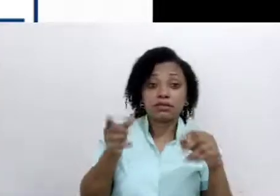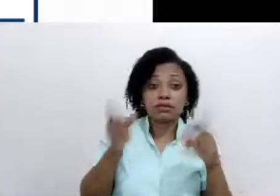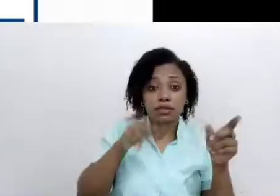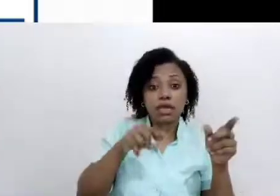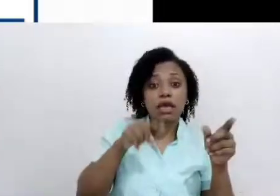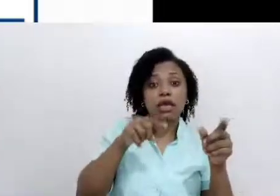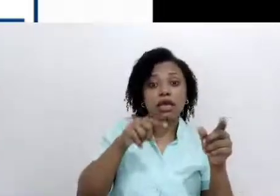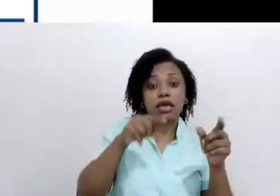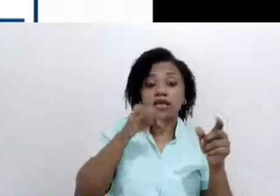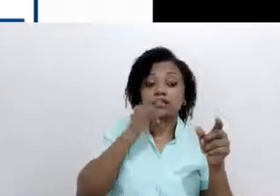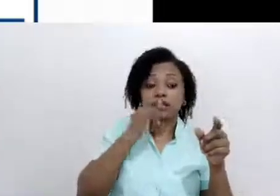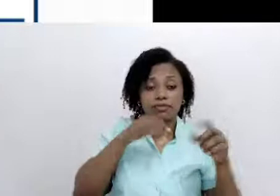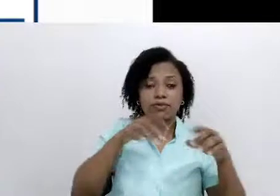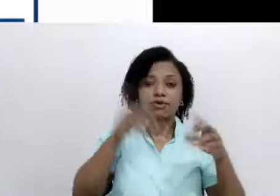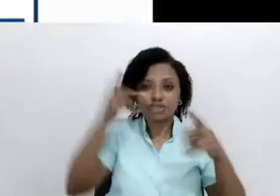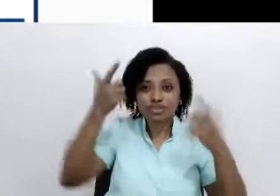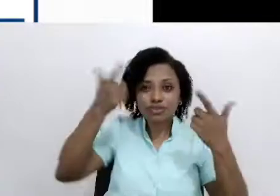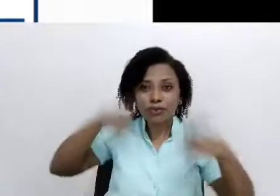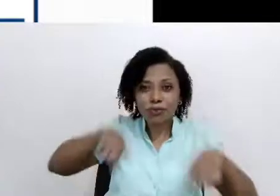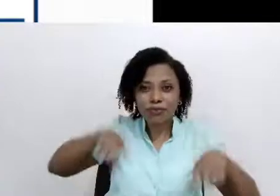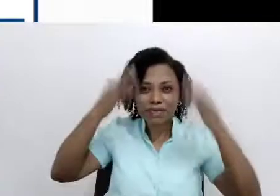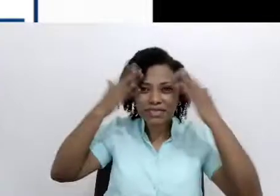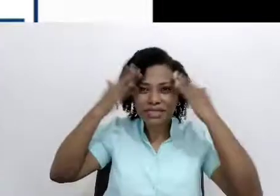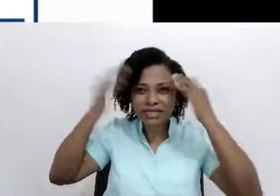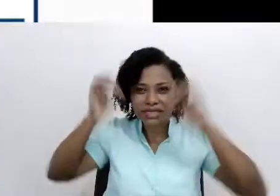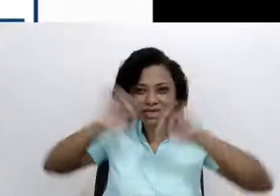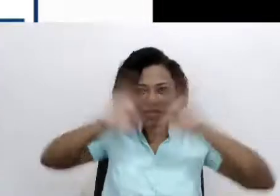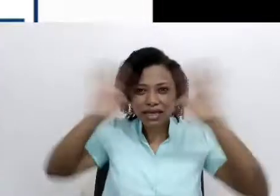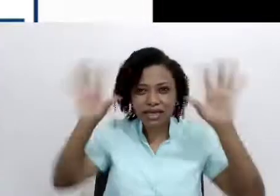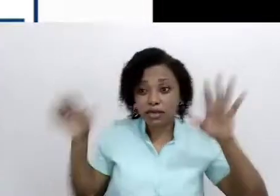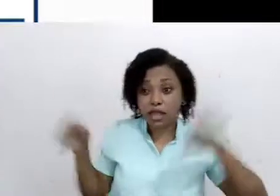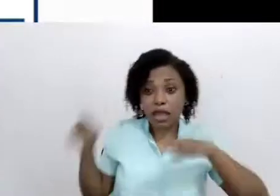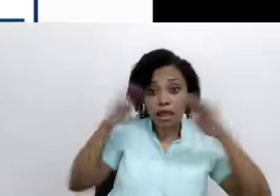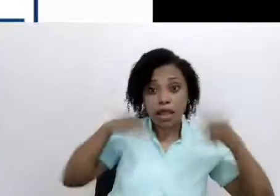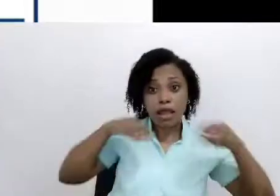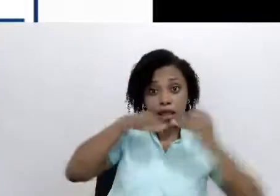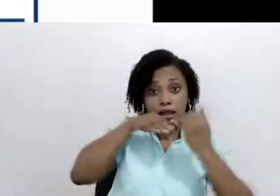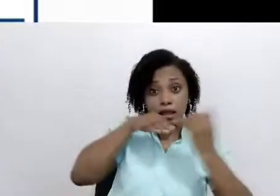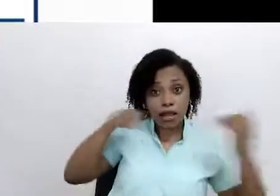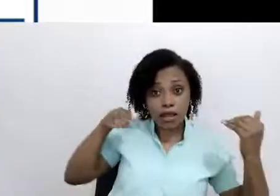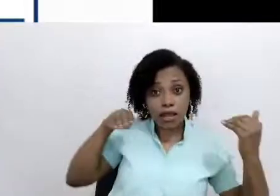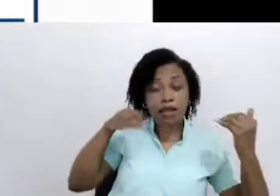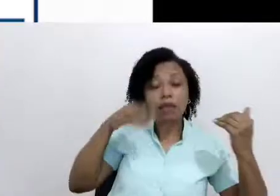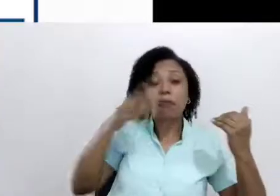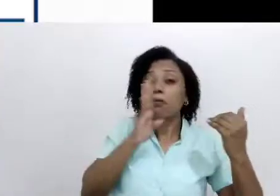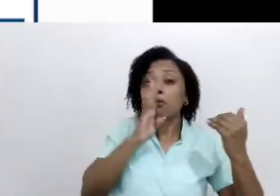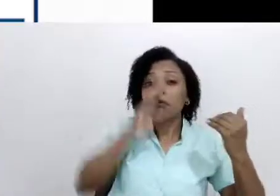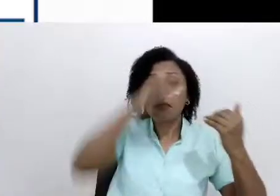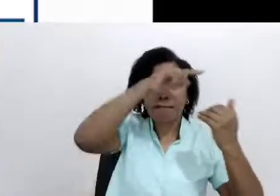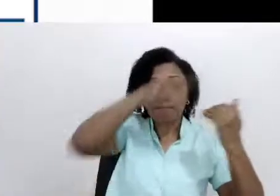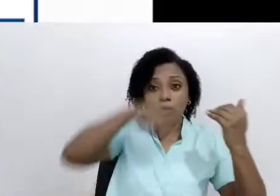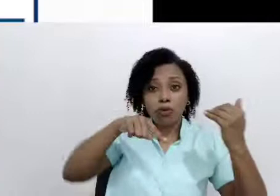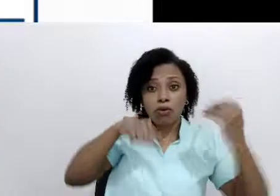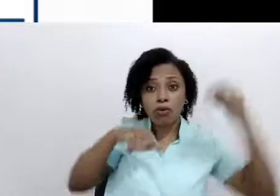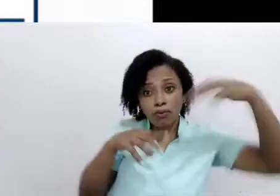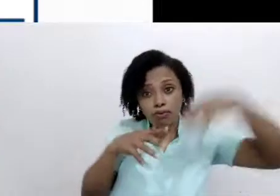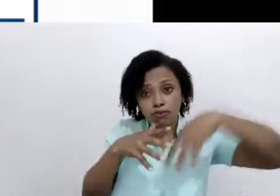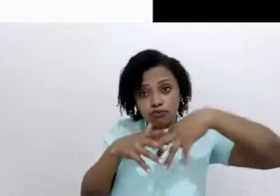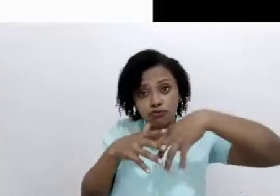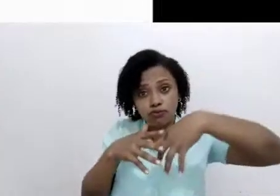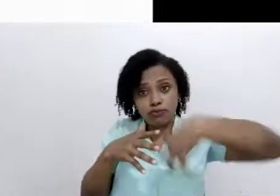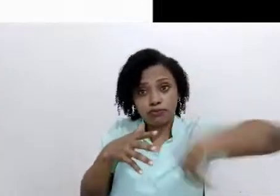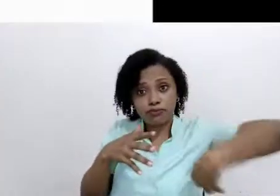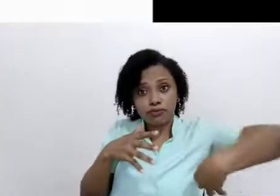no meio e esse meio absorve. A luz passa para o outro lado da superfície.